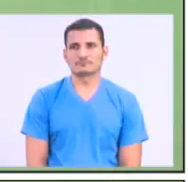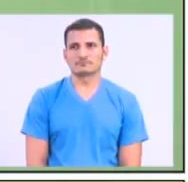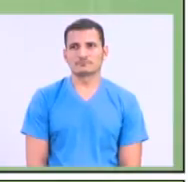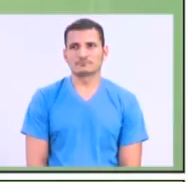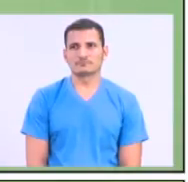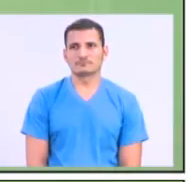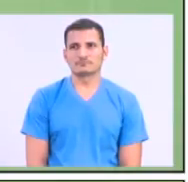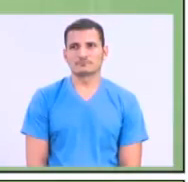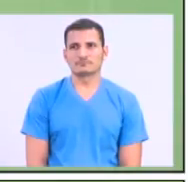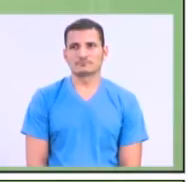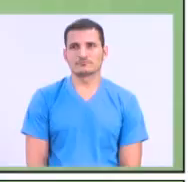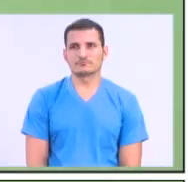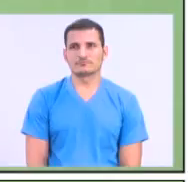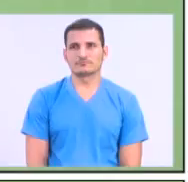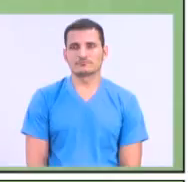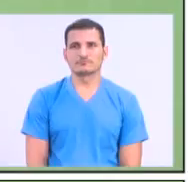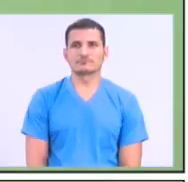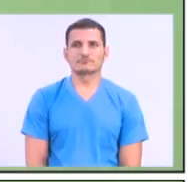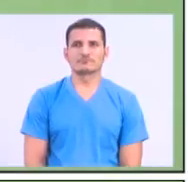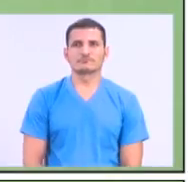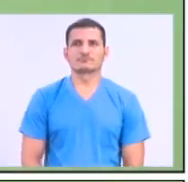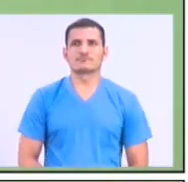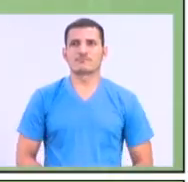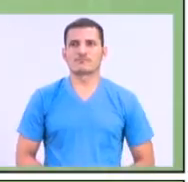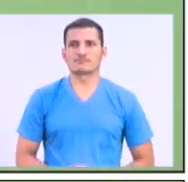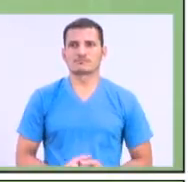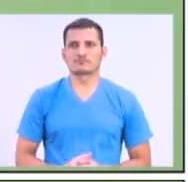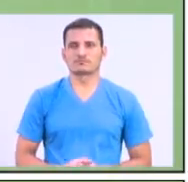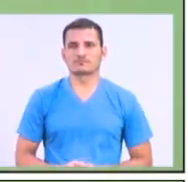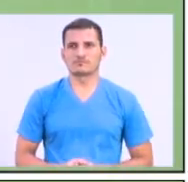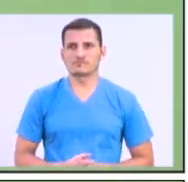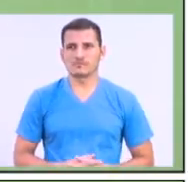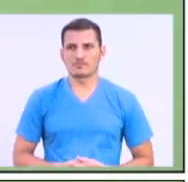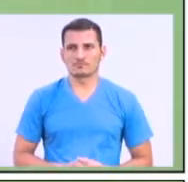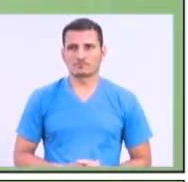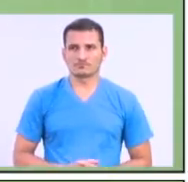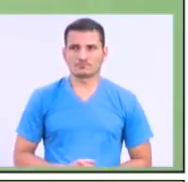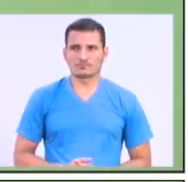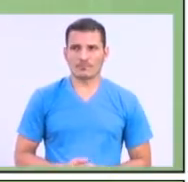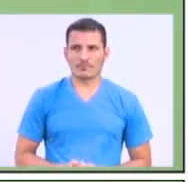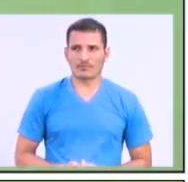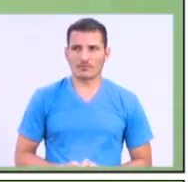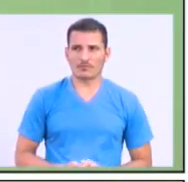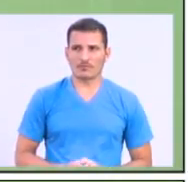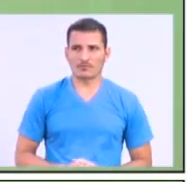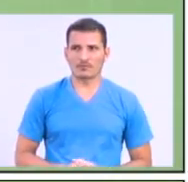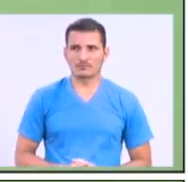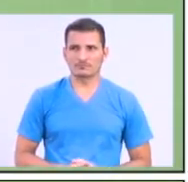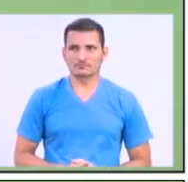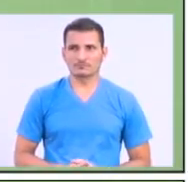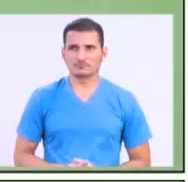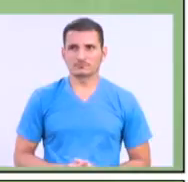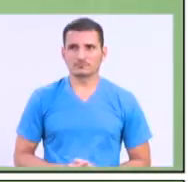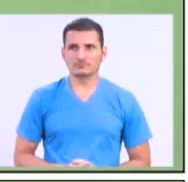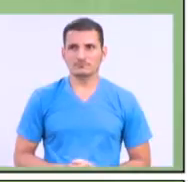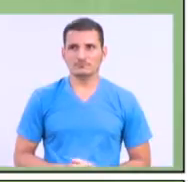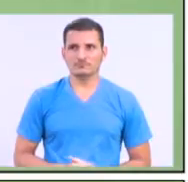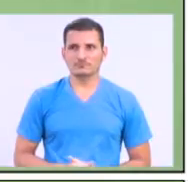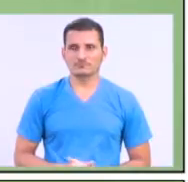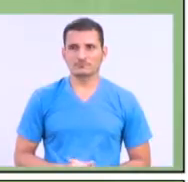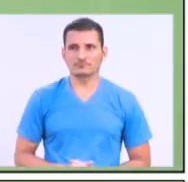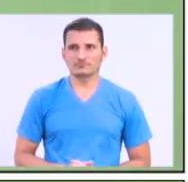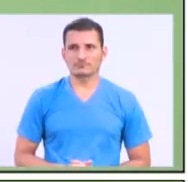nós temos uma declaração de comando else if e dentro da condição, dentro dos